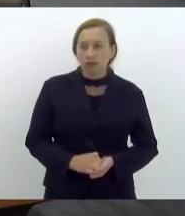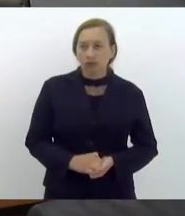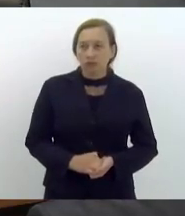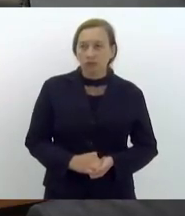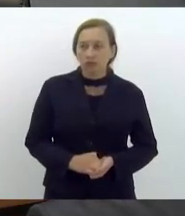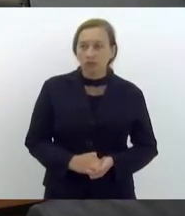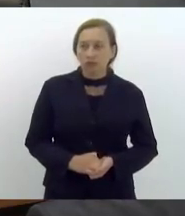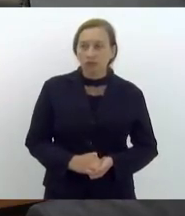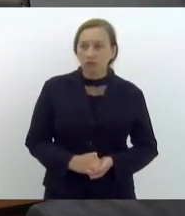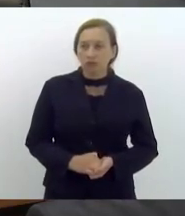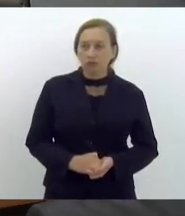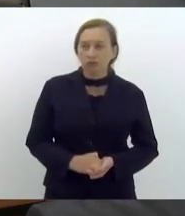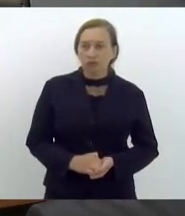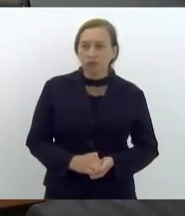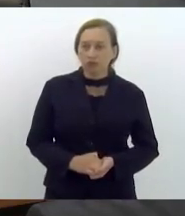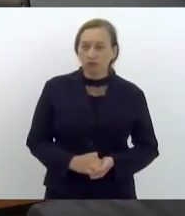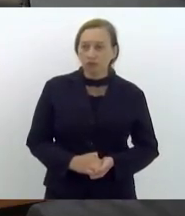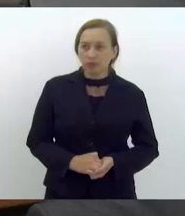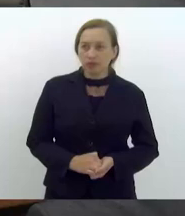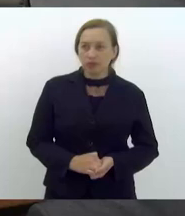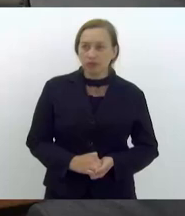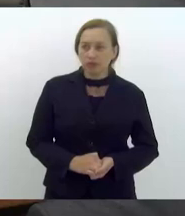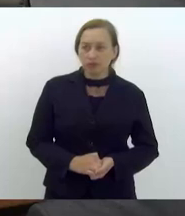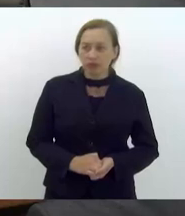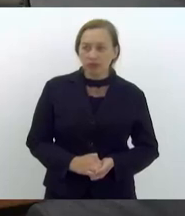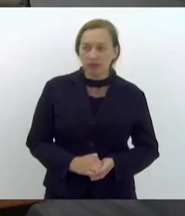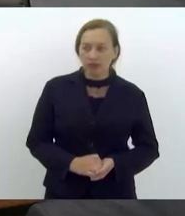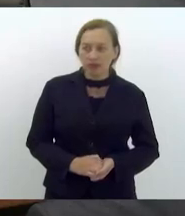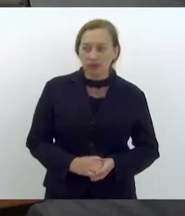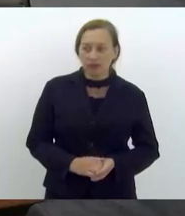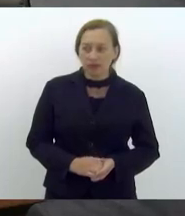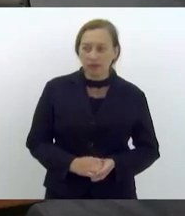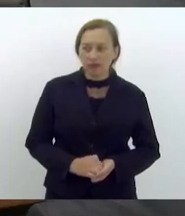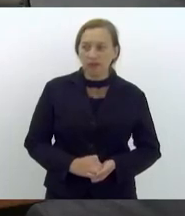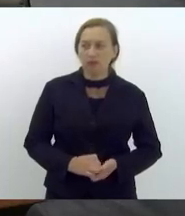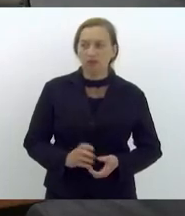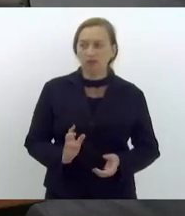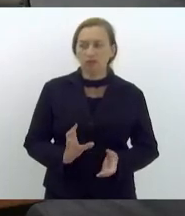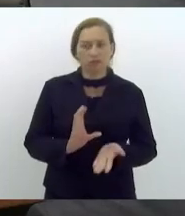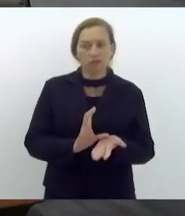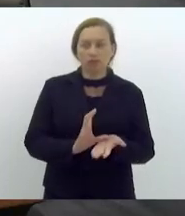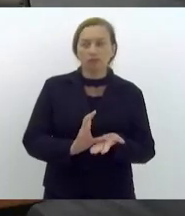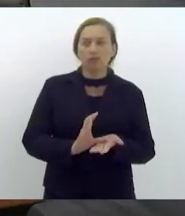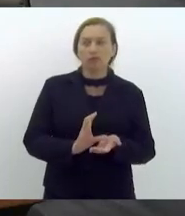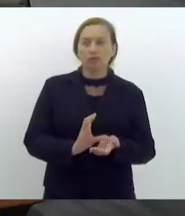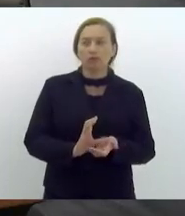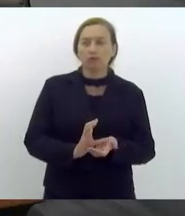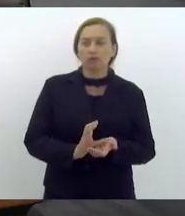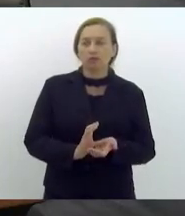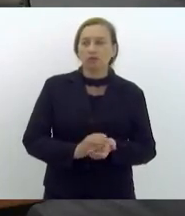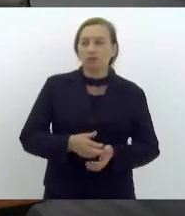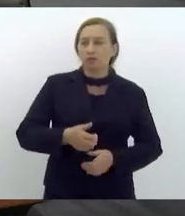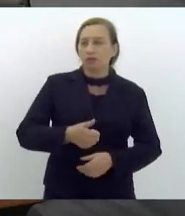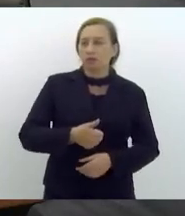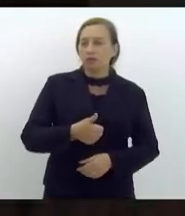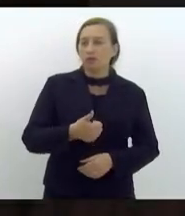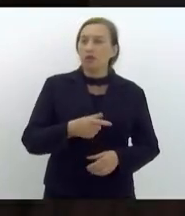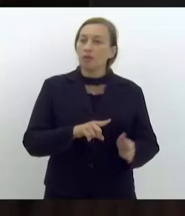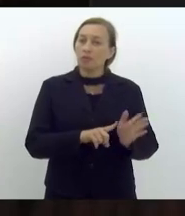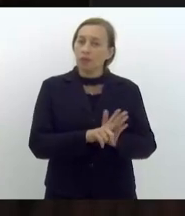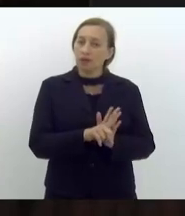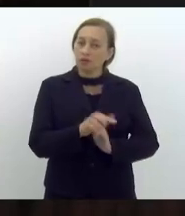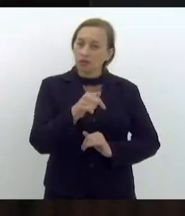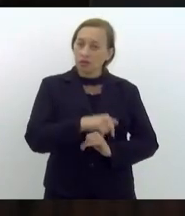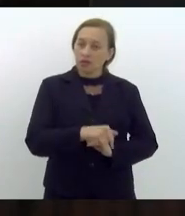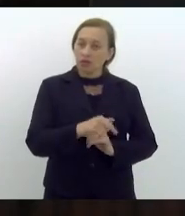está de volta à sessão eu gostaria que eu tava consultando primeiro o regimento interno é